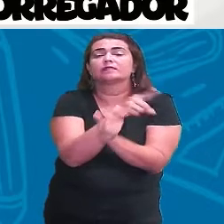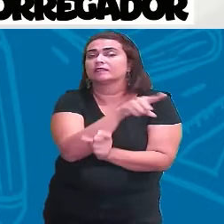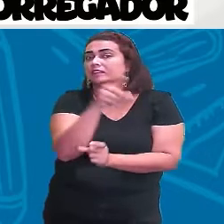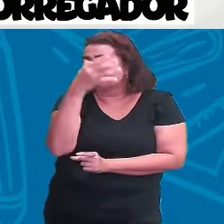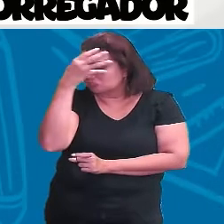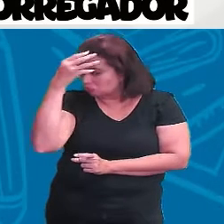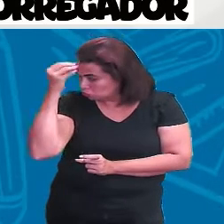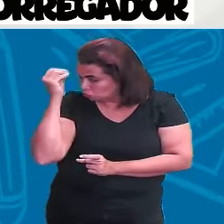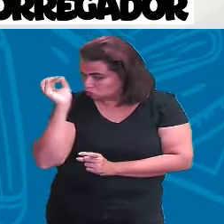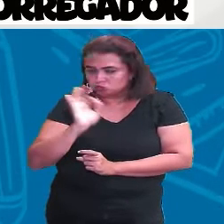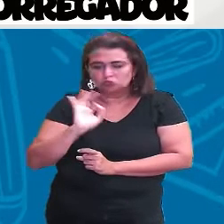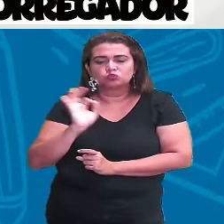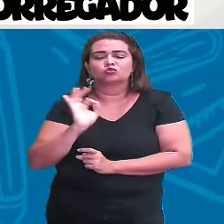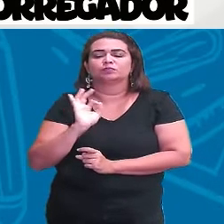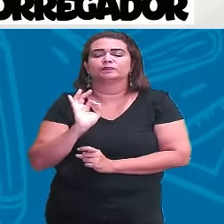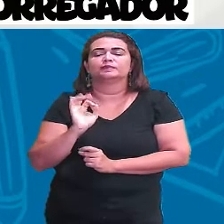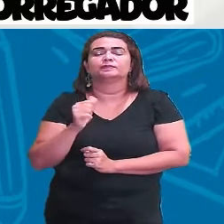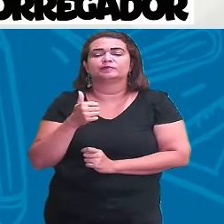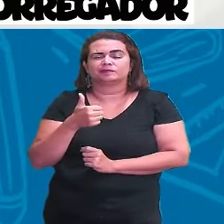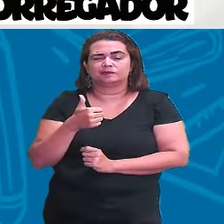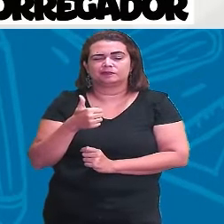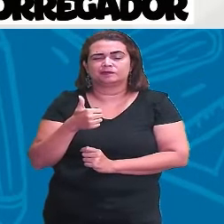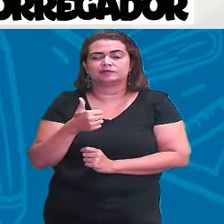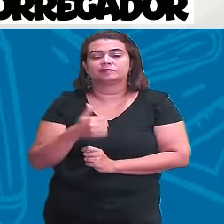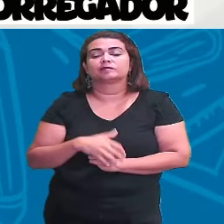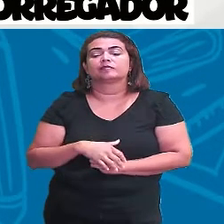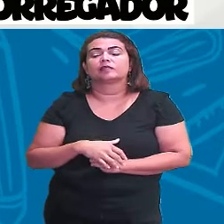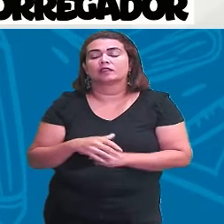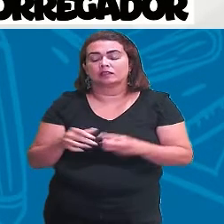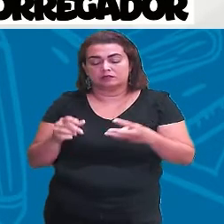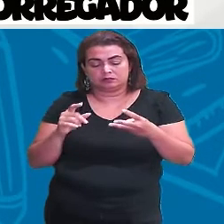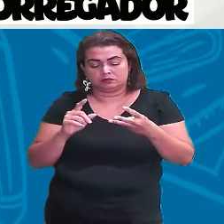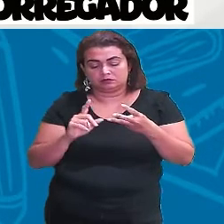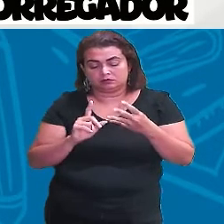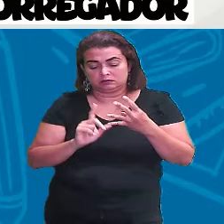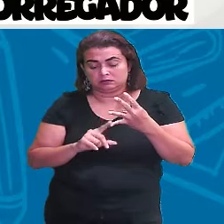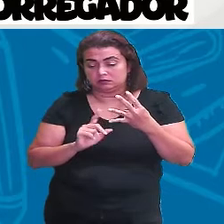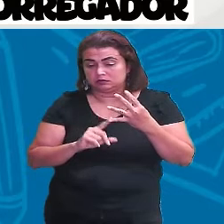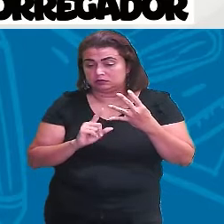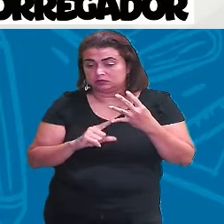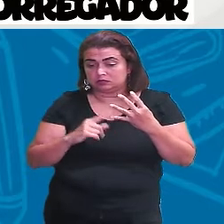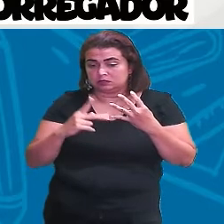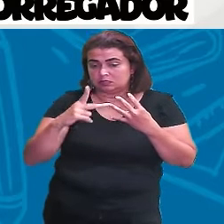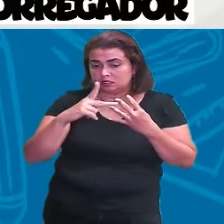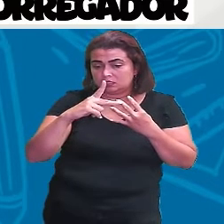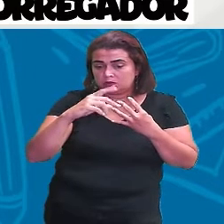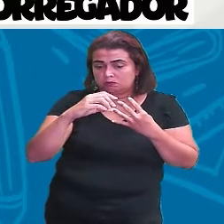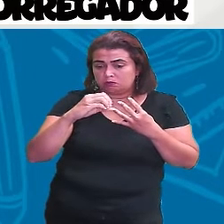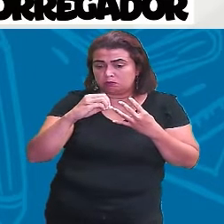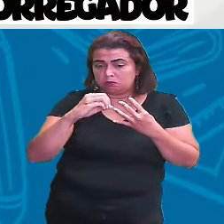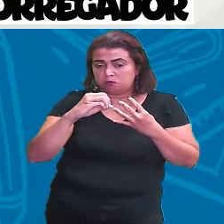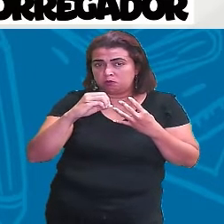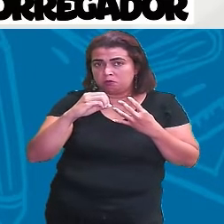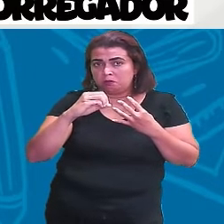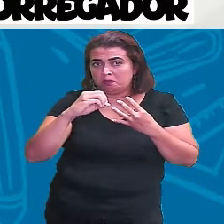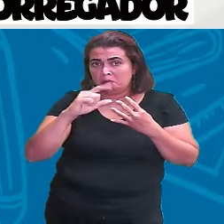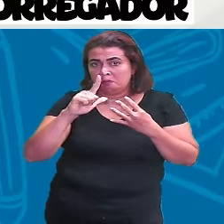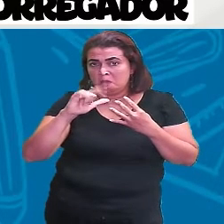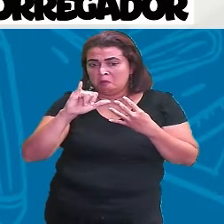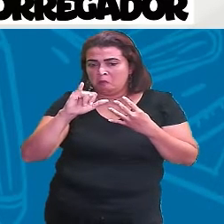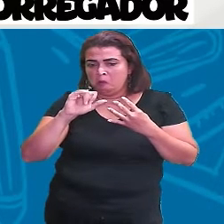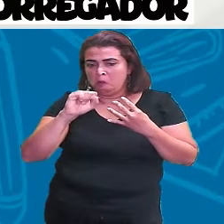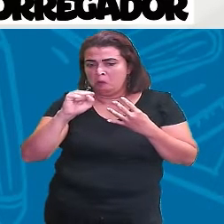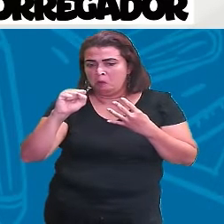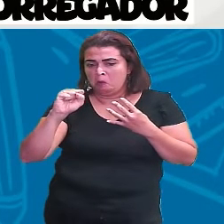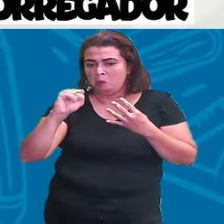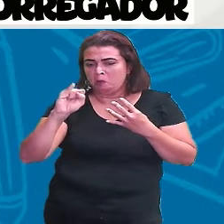E, por fim, temos as palavras polissílabas. As polissílabas, eu até coloquei aí para vocês, ó, o